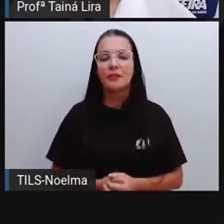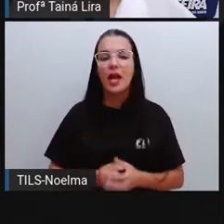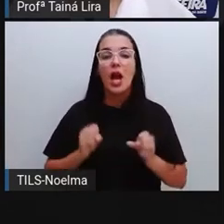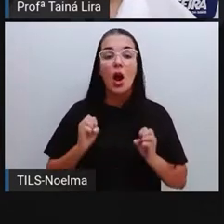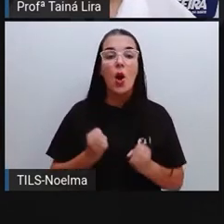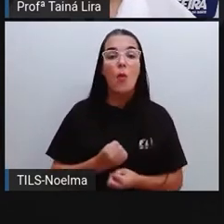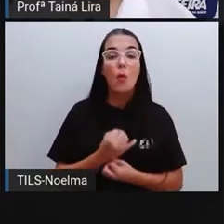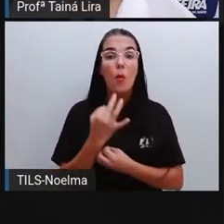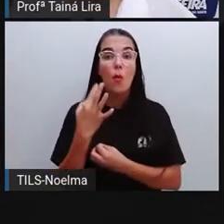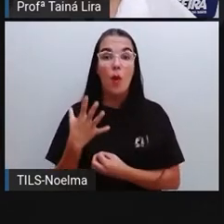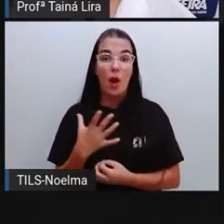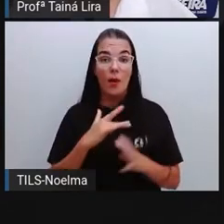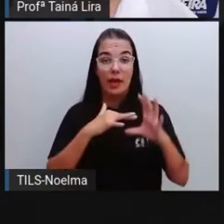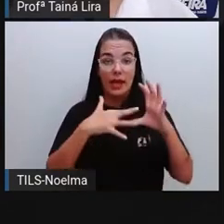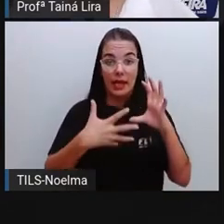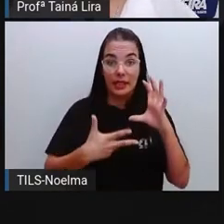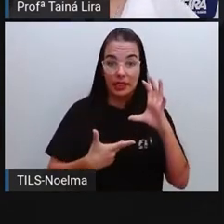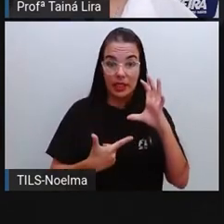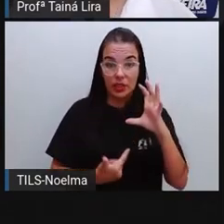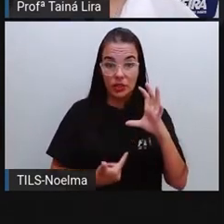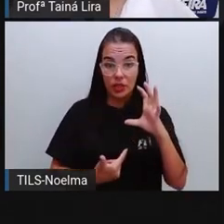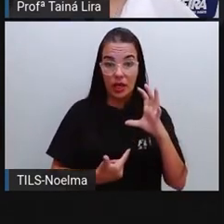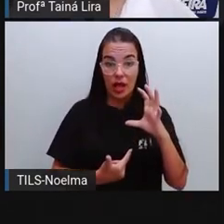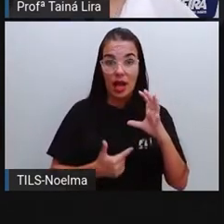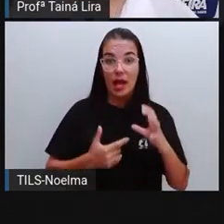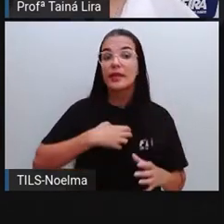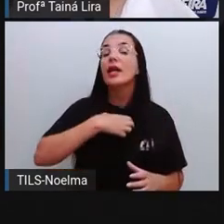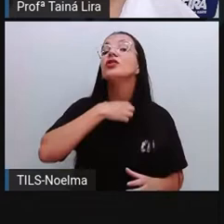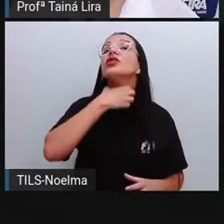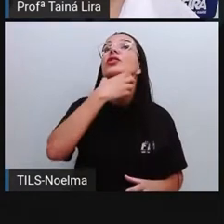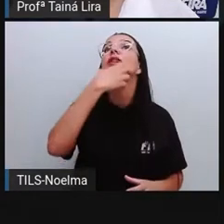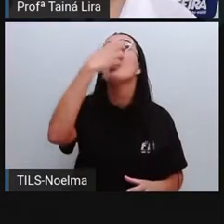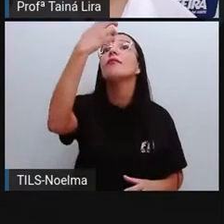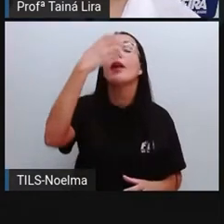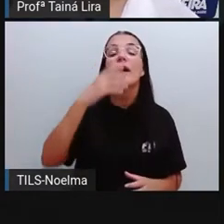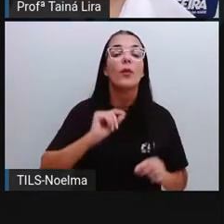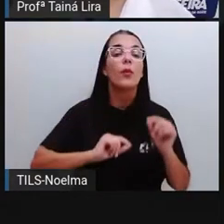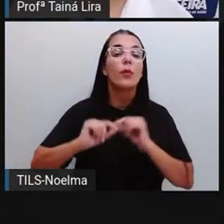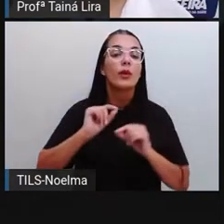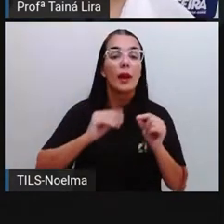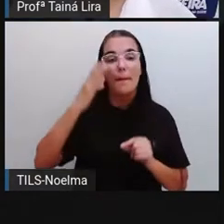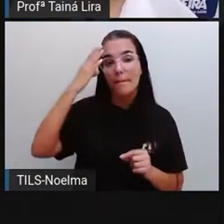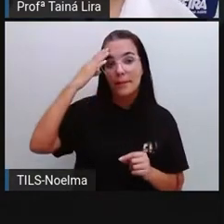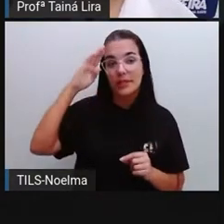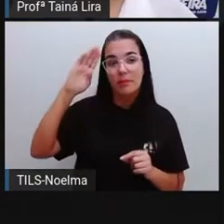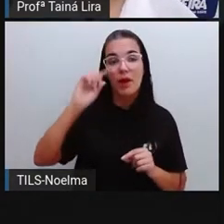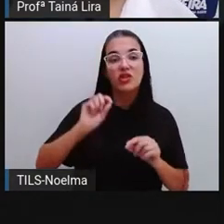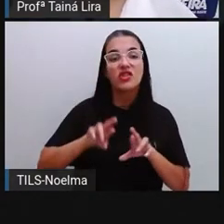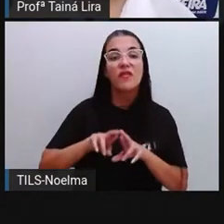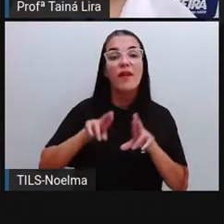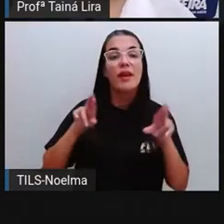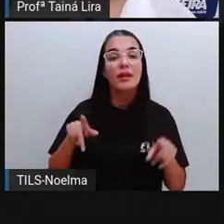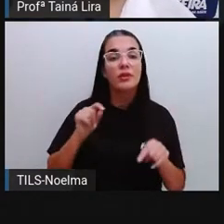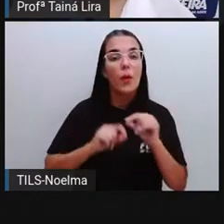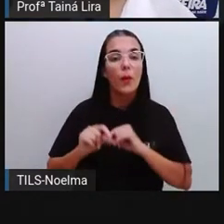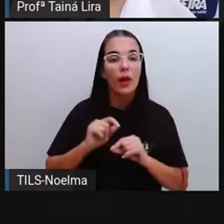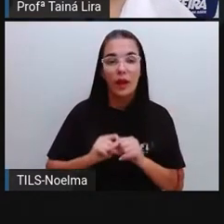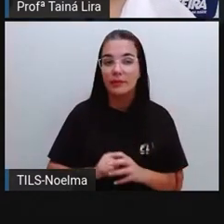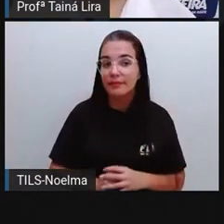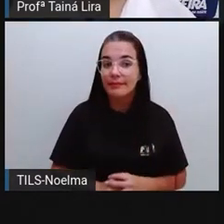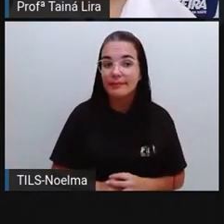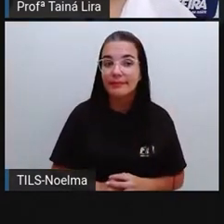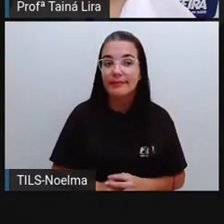física principal da girafa da história? E aí, quem lembra? O que é que essa girafa tinha de diferente?